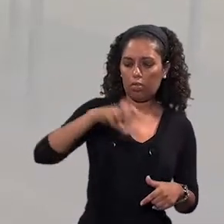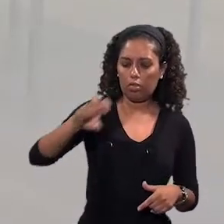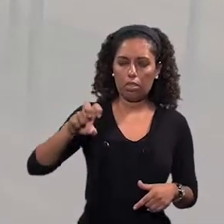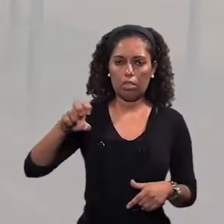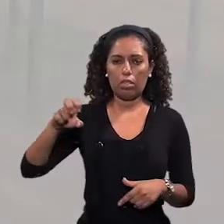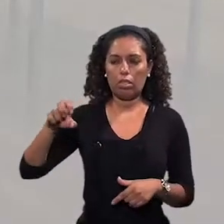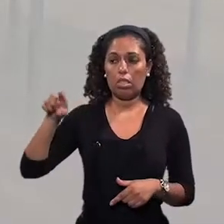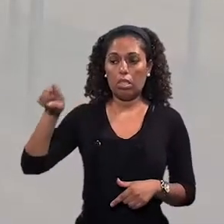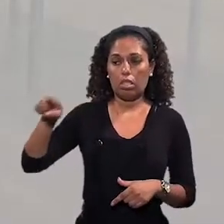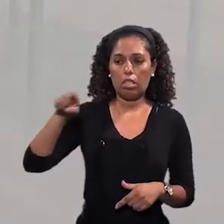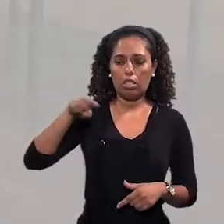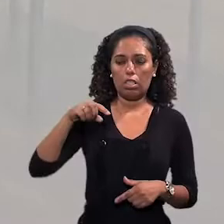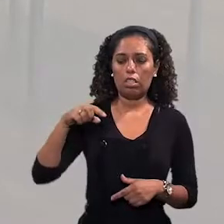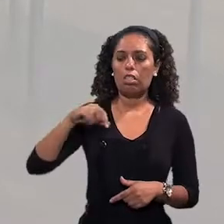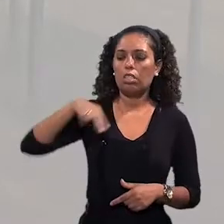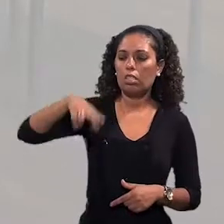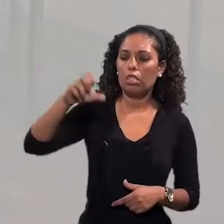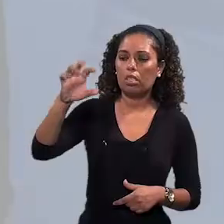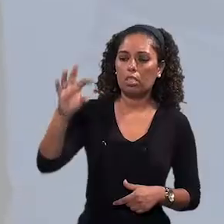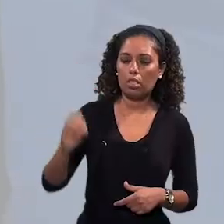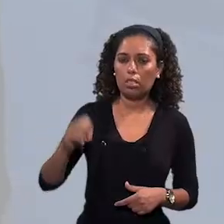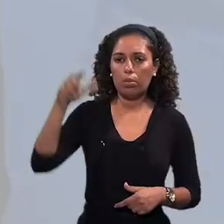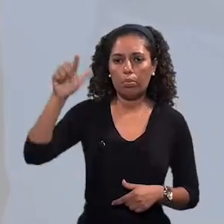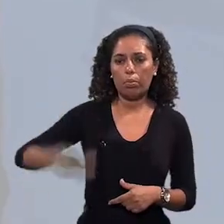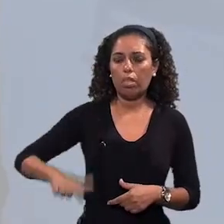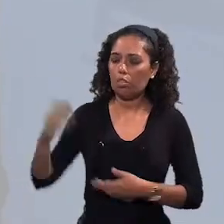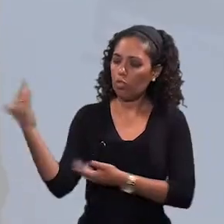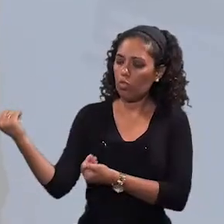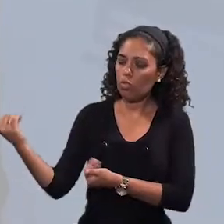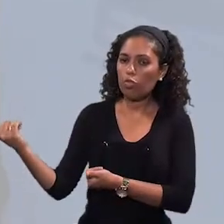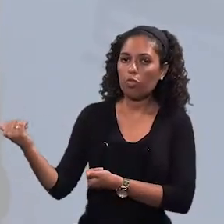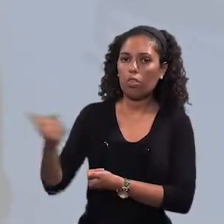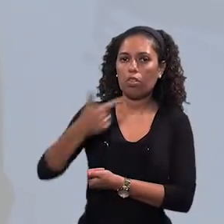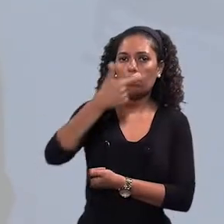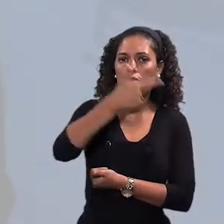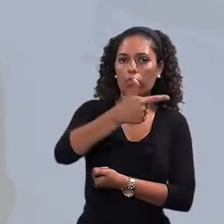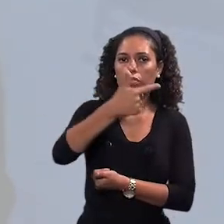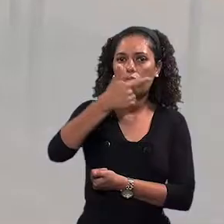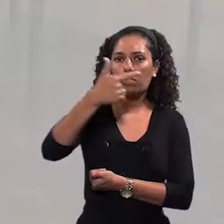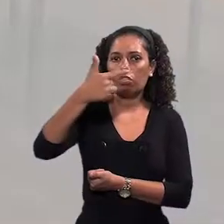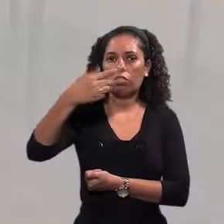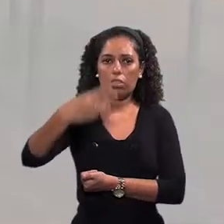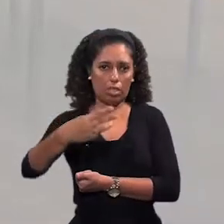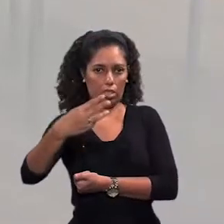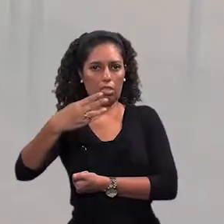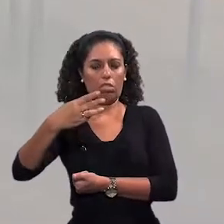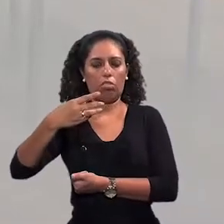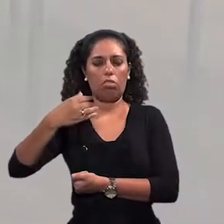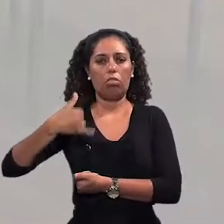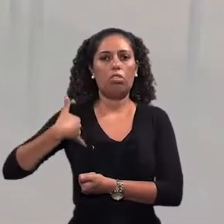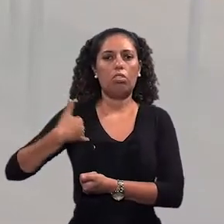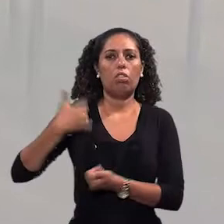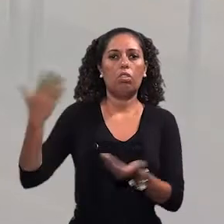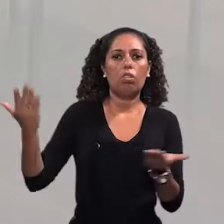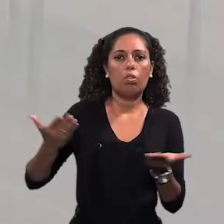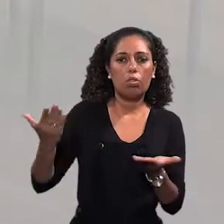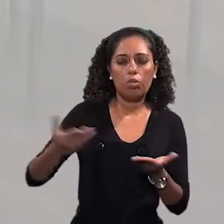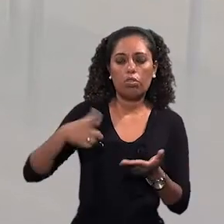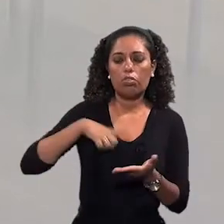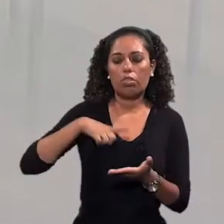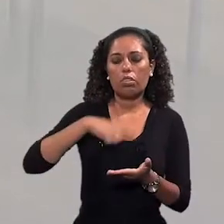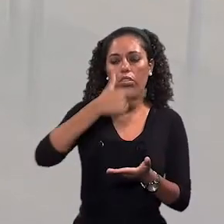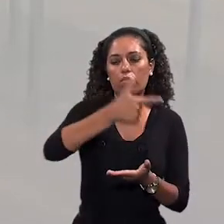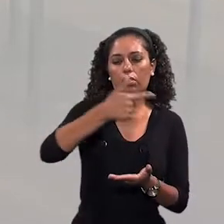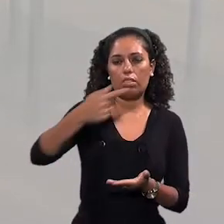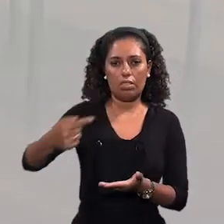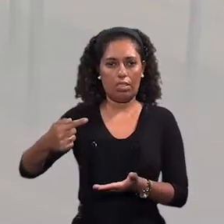O Jorge Felipe, no primeiro mandato, foi o deputado mais jovem da LERJ com 23. 23. Hoje tem